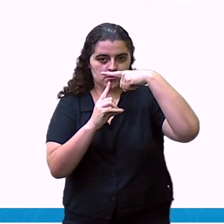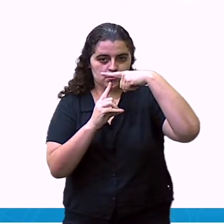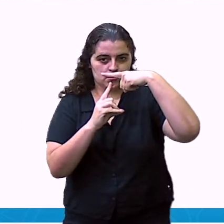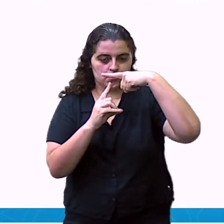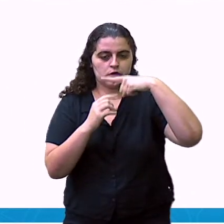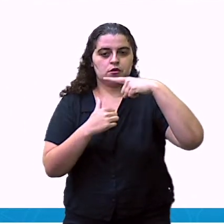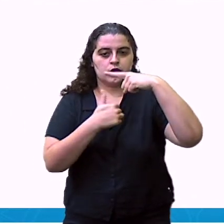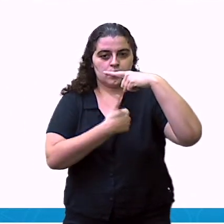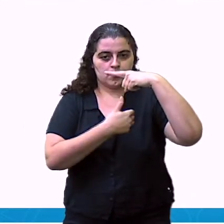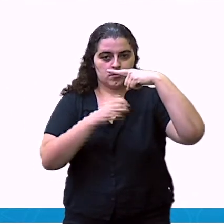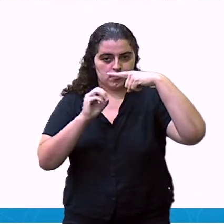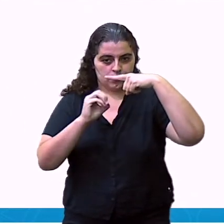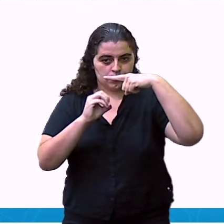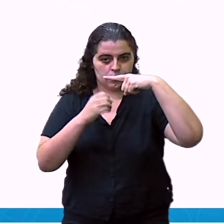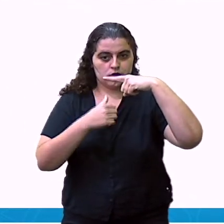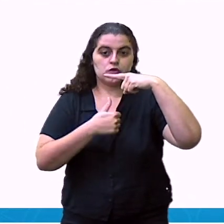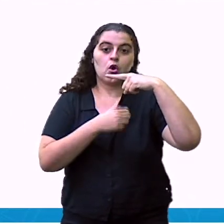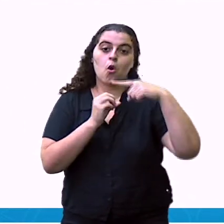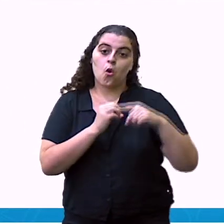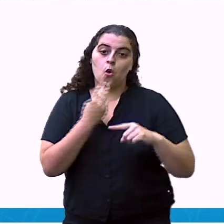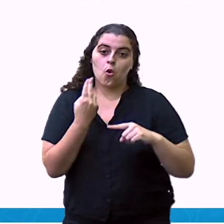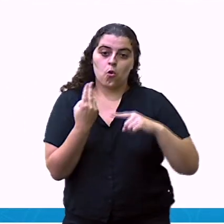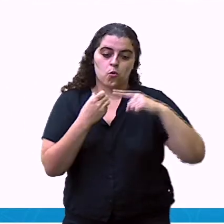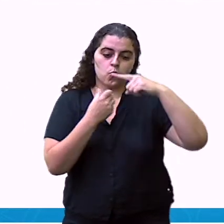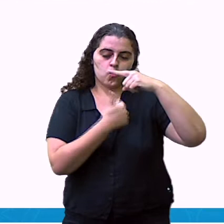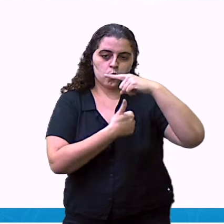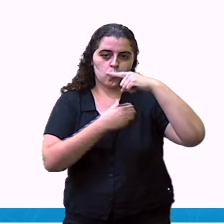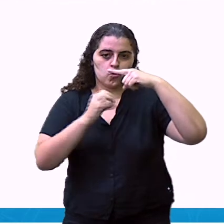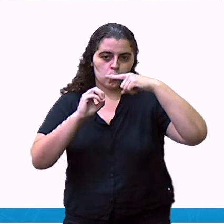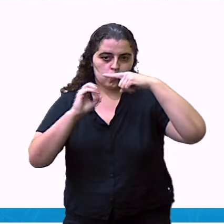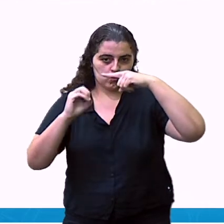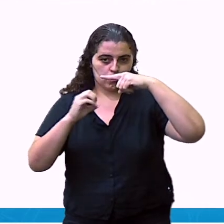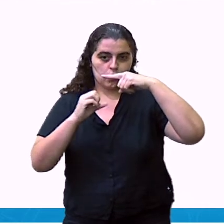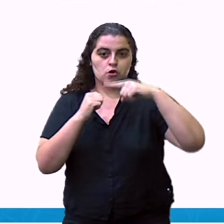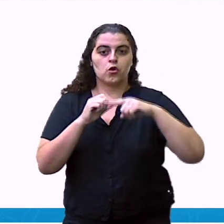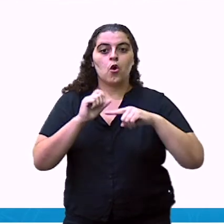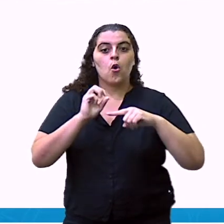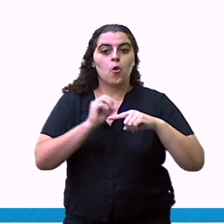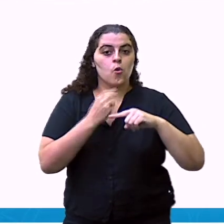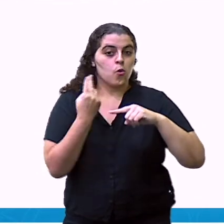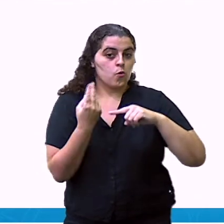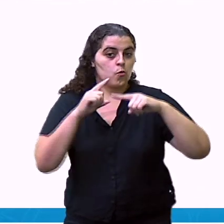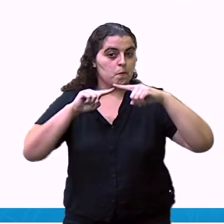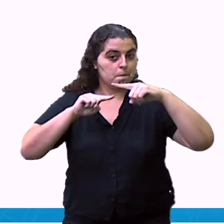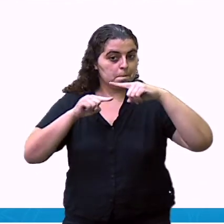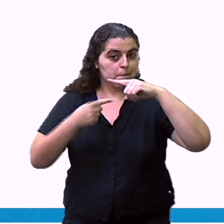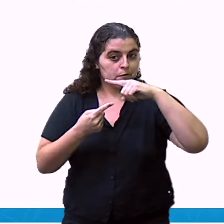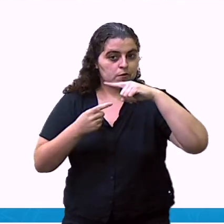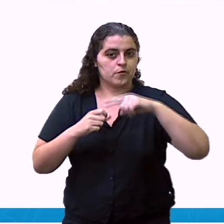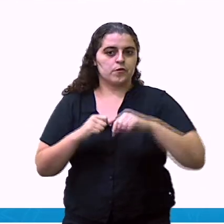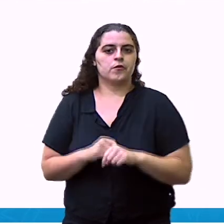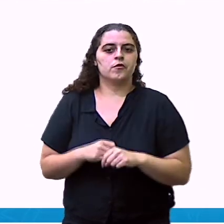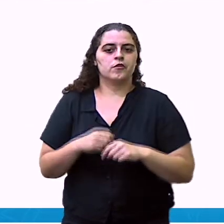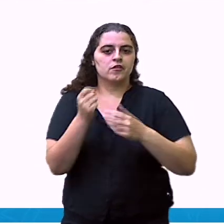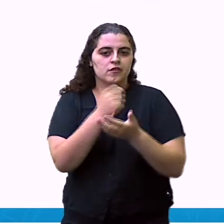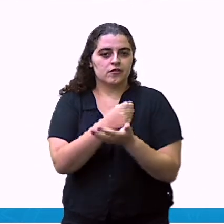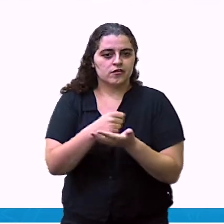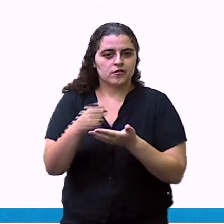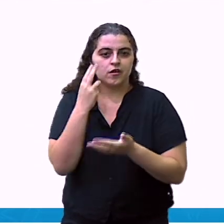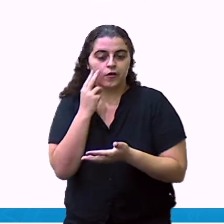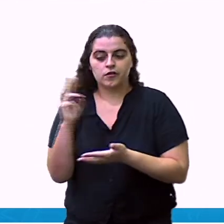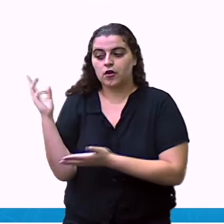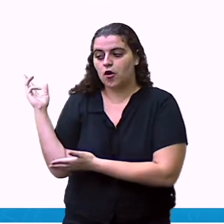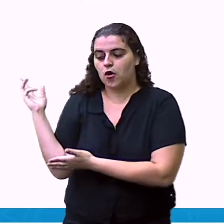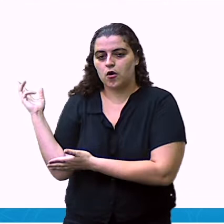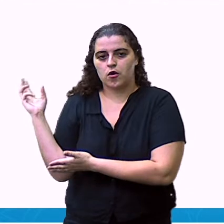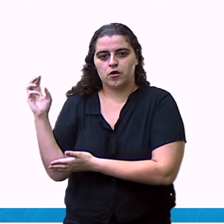é 10, 100 ou 1000, a fração deve ser escrita utilizando